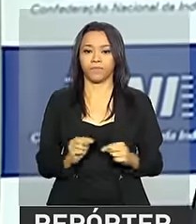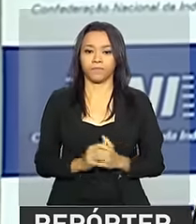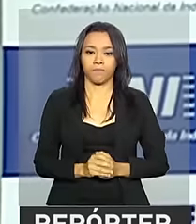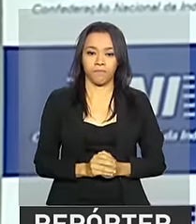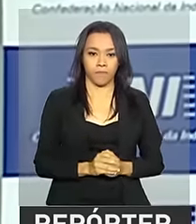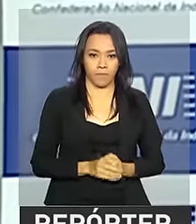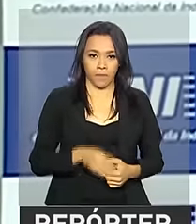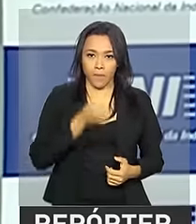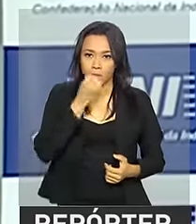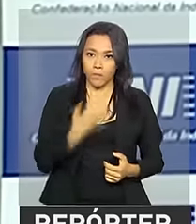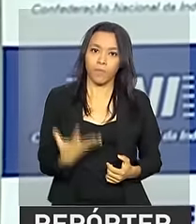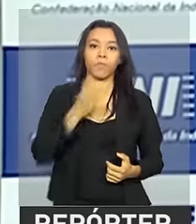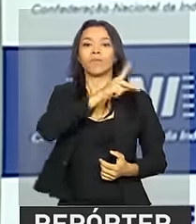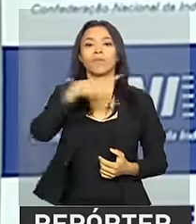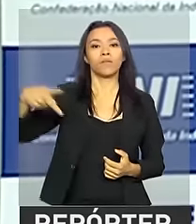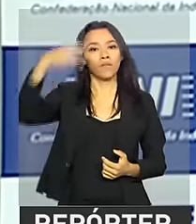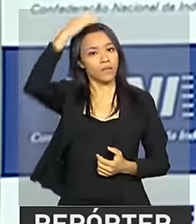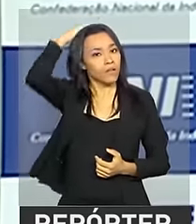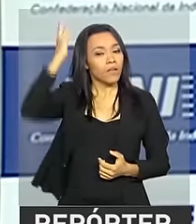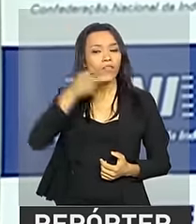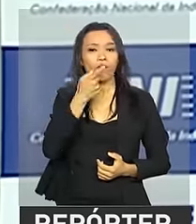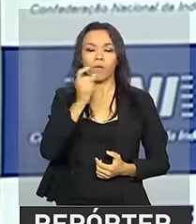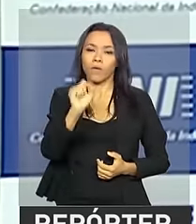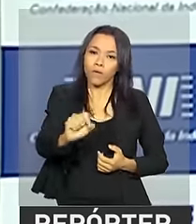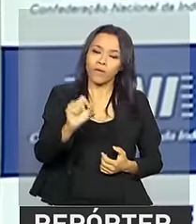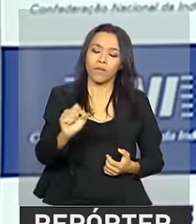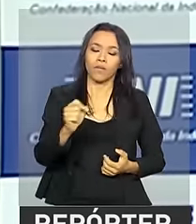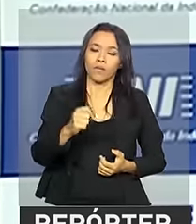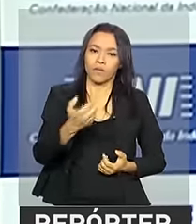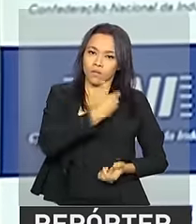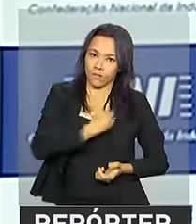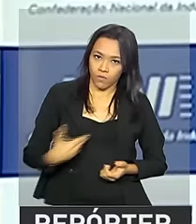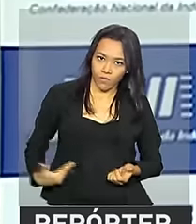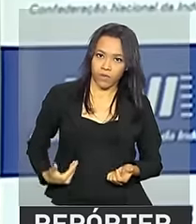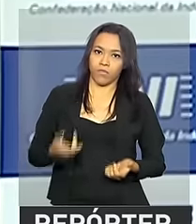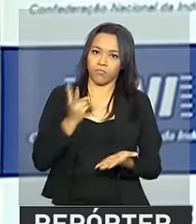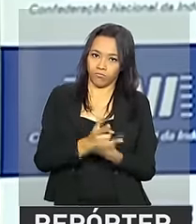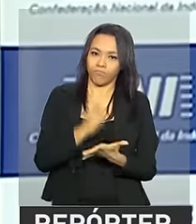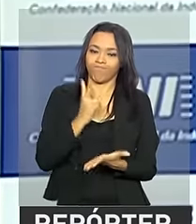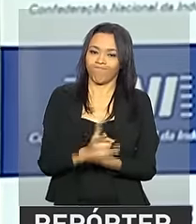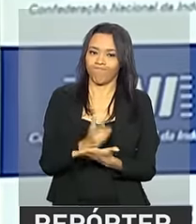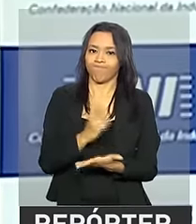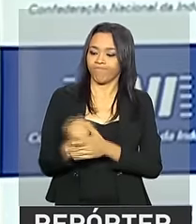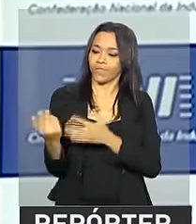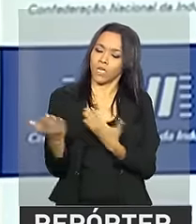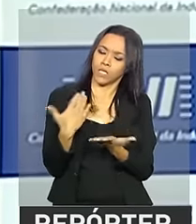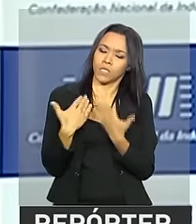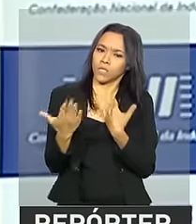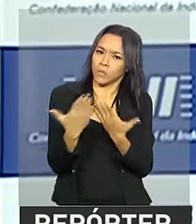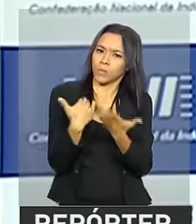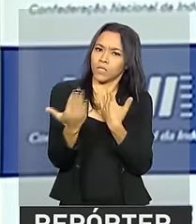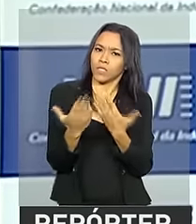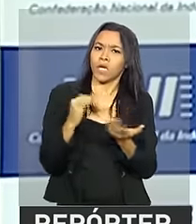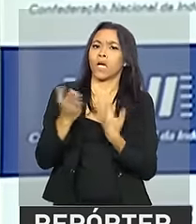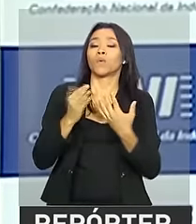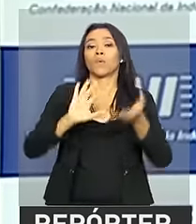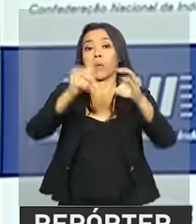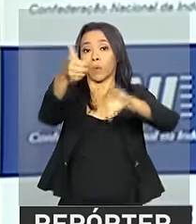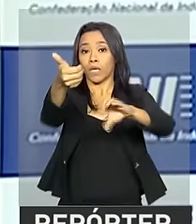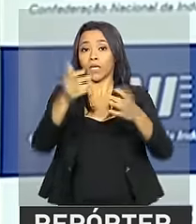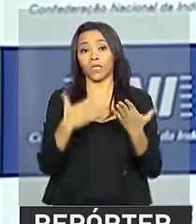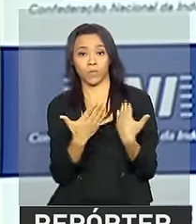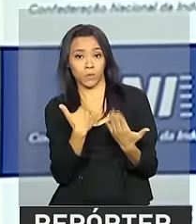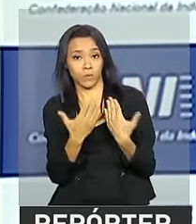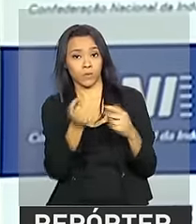Bom, o presidente Michel Temer também reafirmou aí que o governo tem mantido um diálogo importante com o Congresso Nacional, também com a sociedade